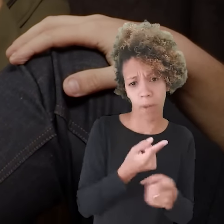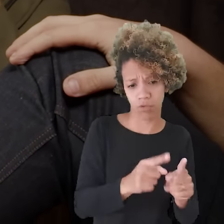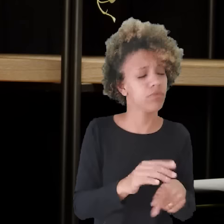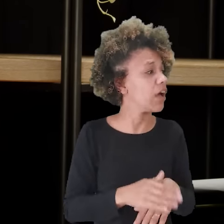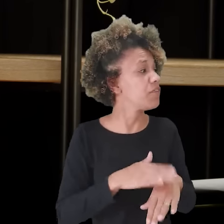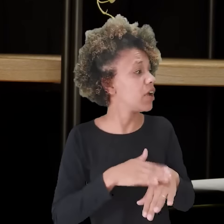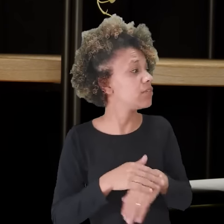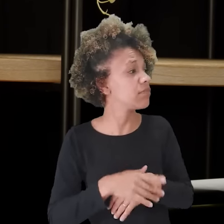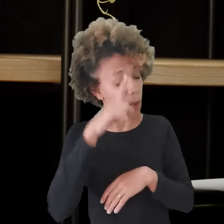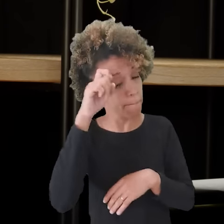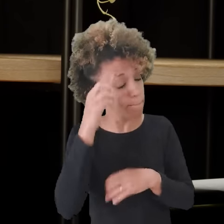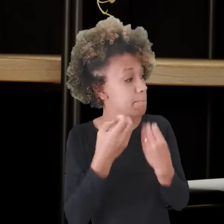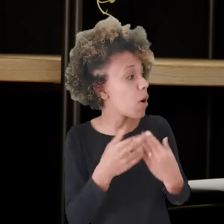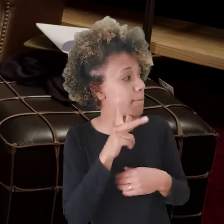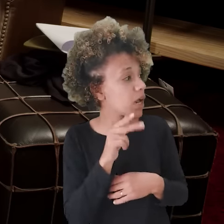Paulo